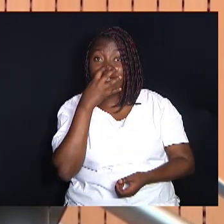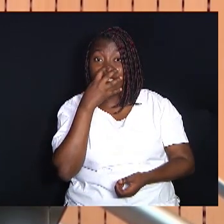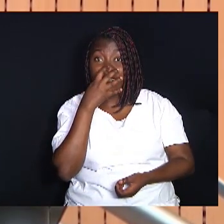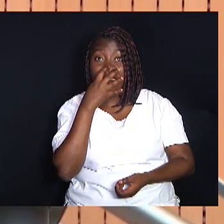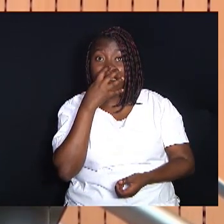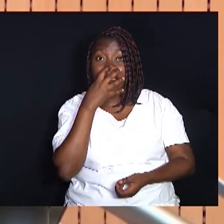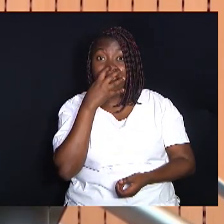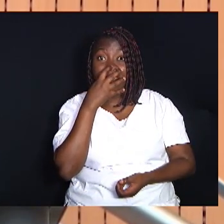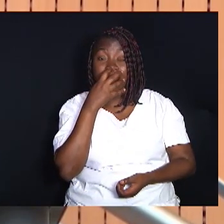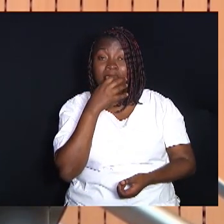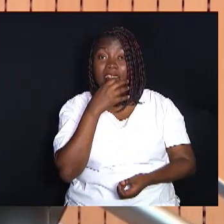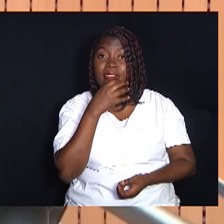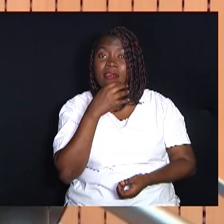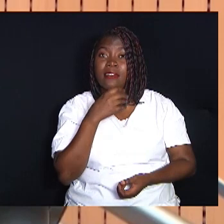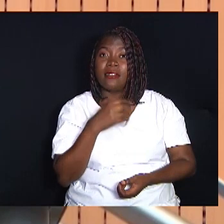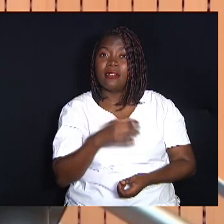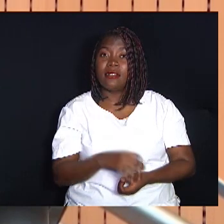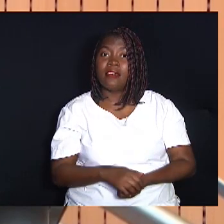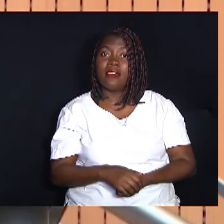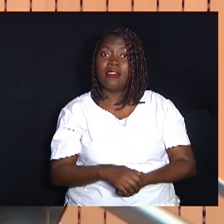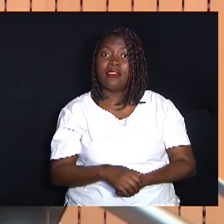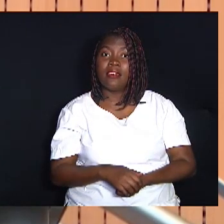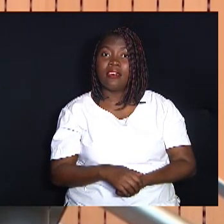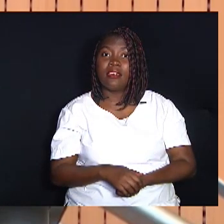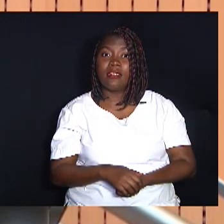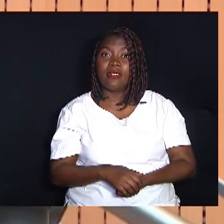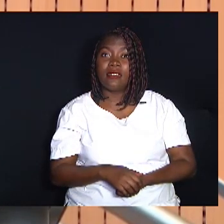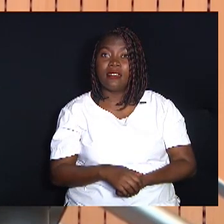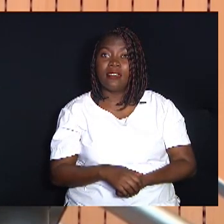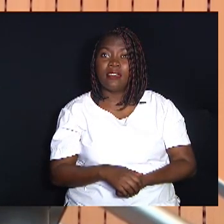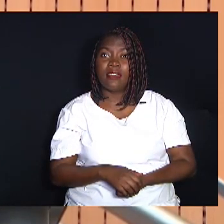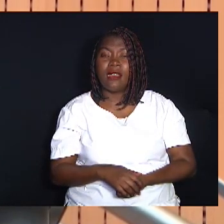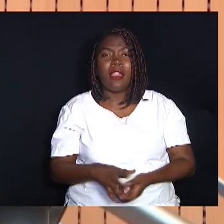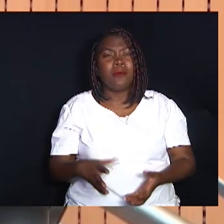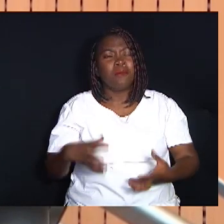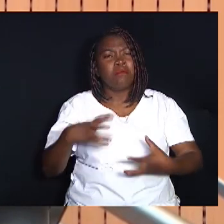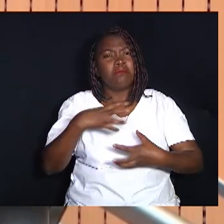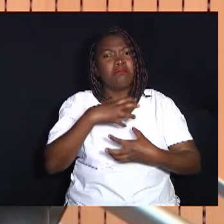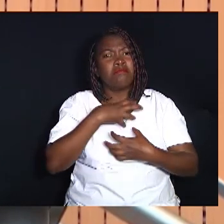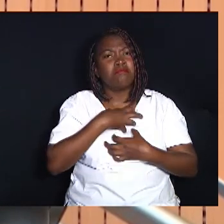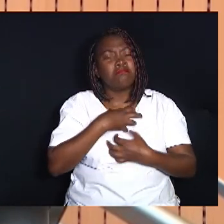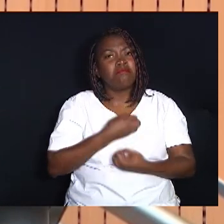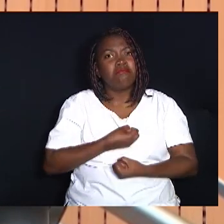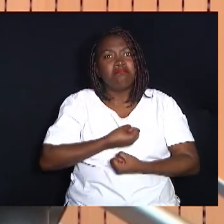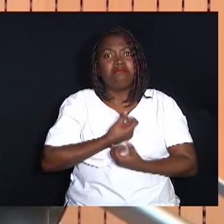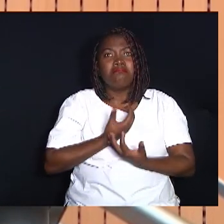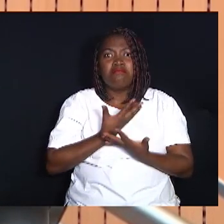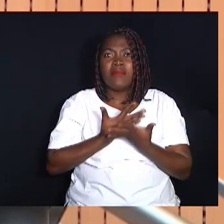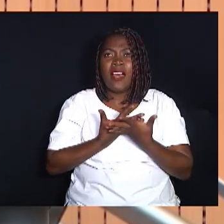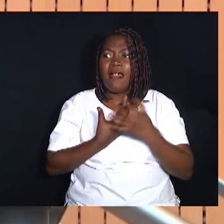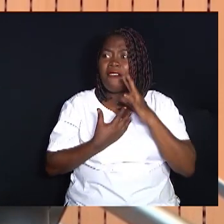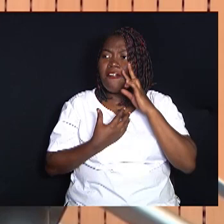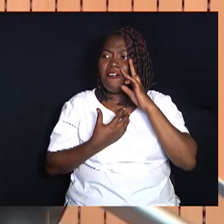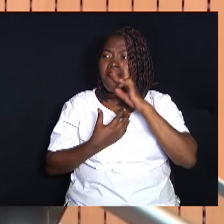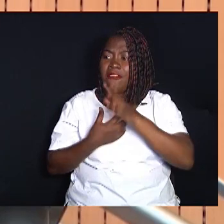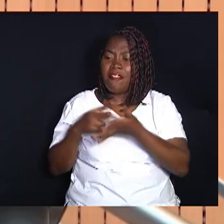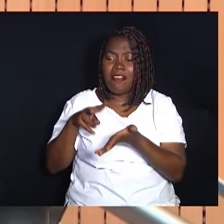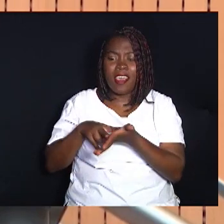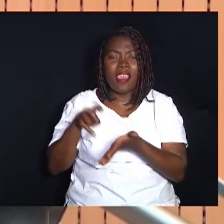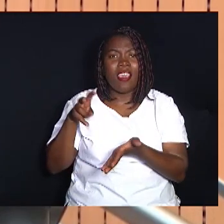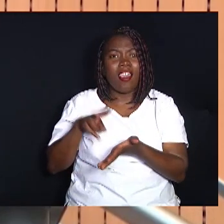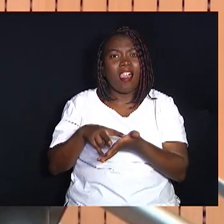É impressionante, eu fico entusiasmado de ver a alegria, a